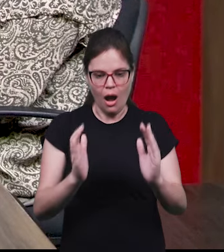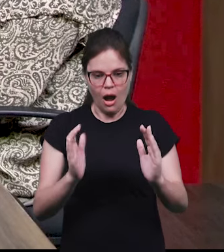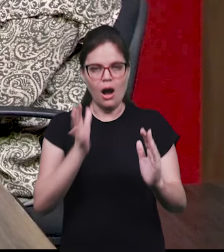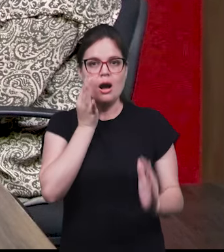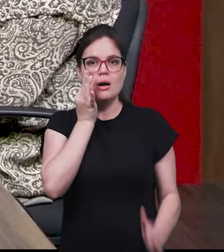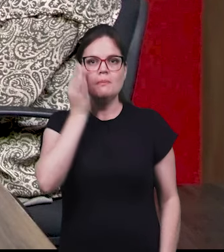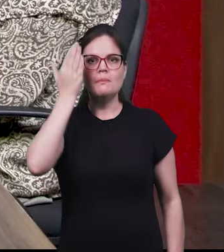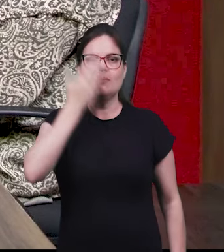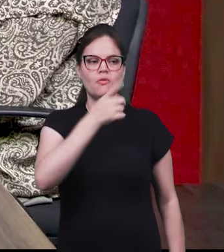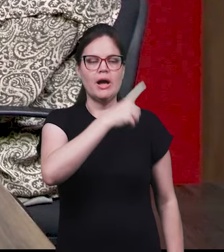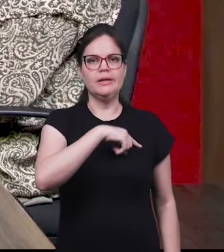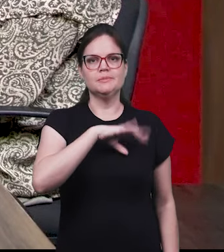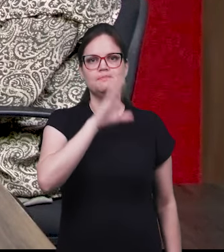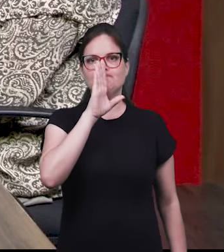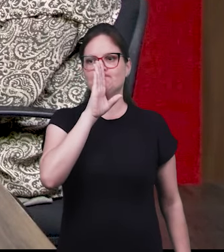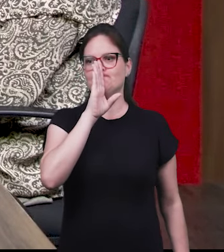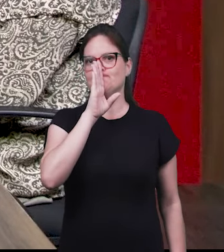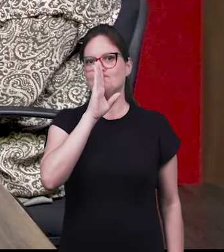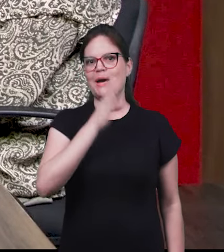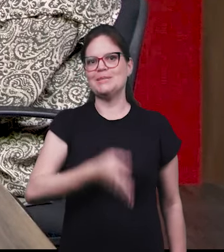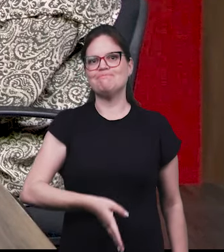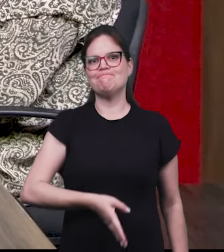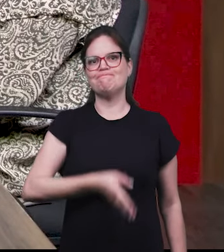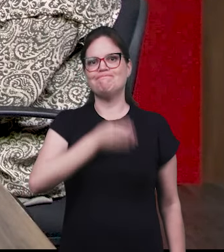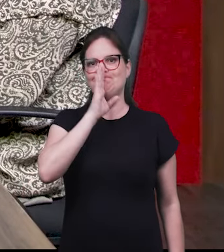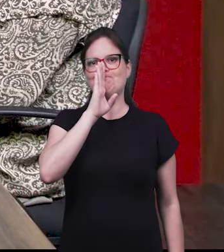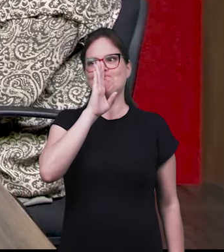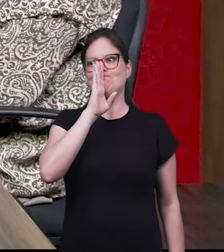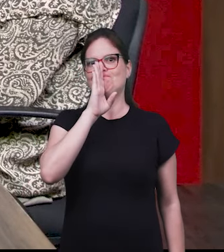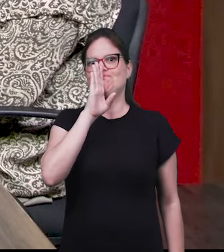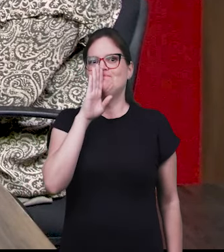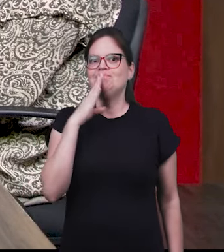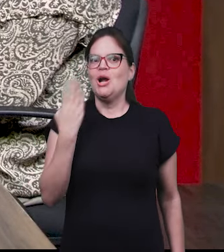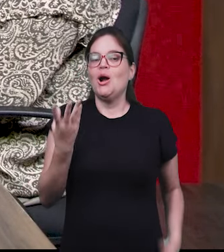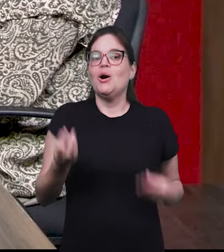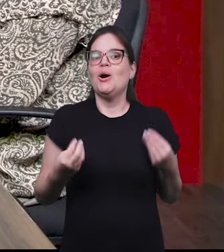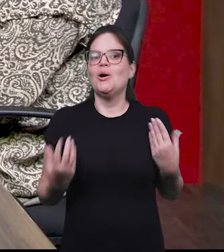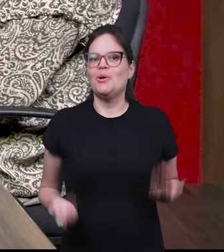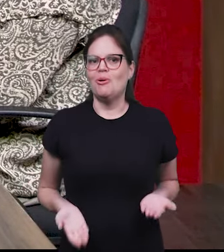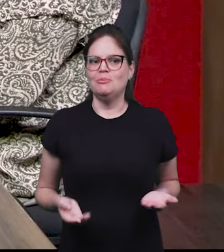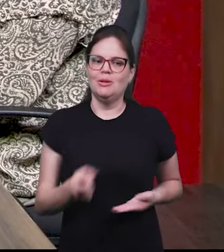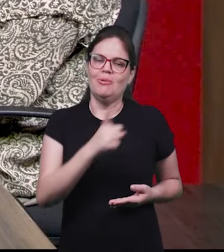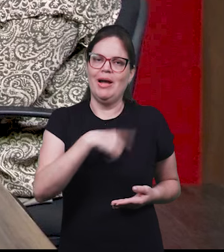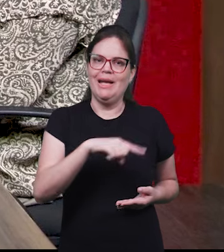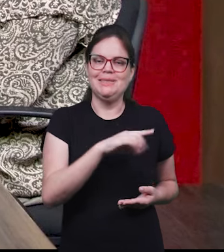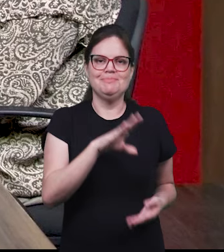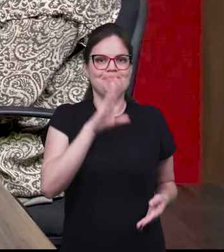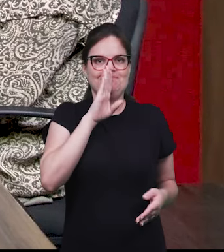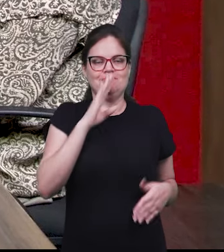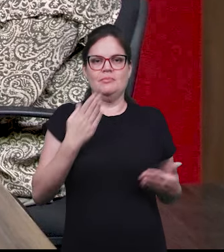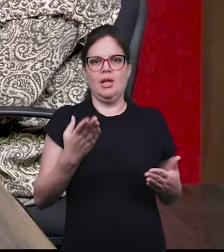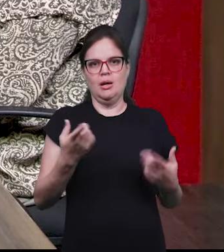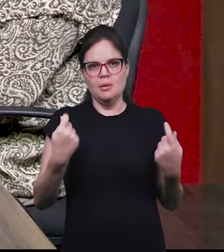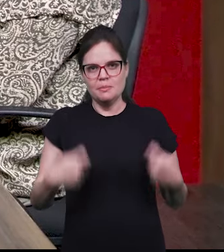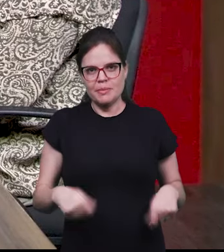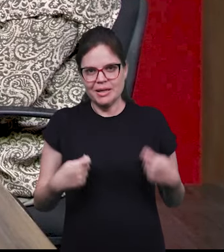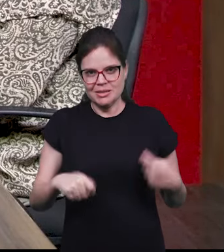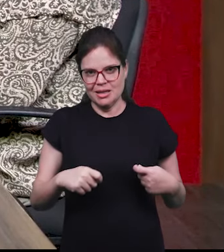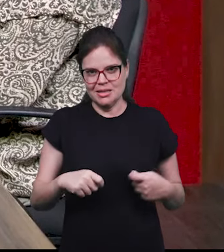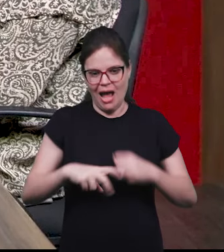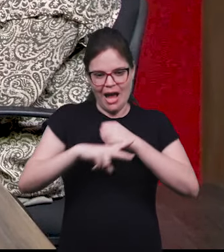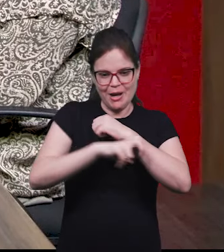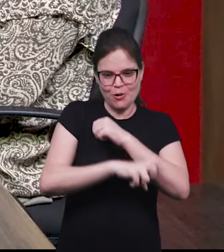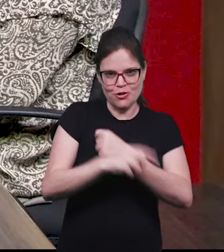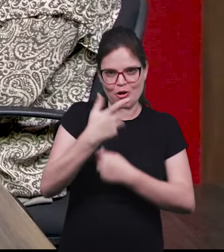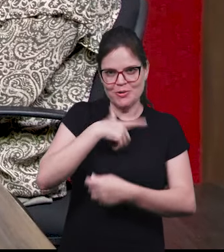cilindro, calou todos os críticos da Bíblia. Mais uma vez os críticos são calados diante da arqueologia. Não precisamos de arqueologia para a fé, não, mas tem gente que